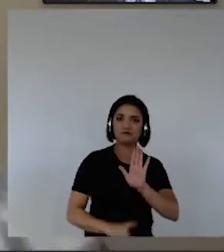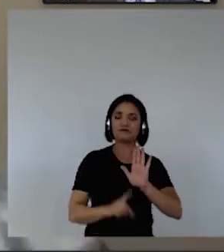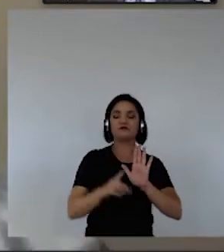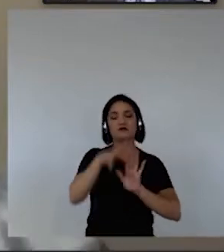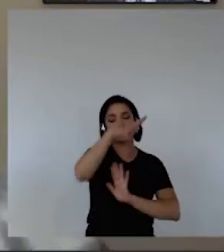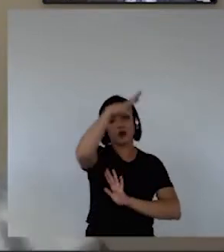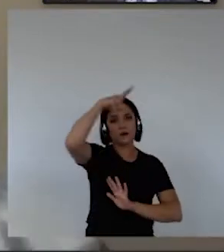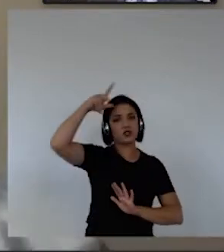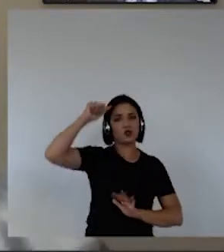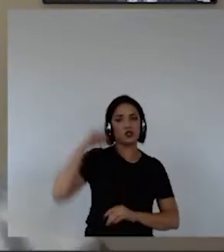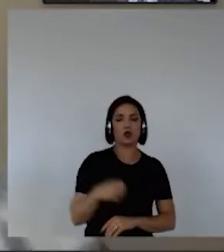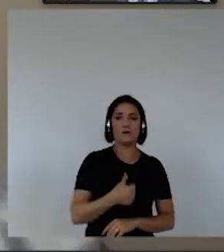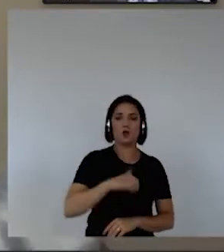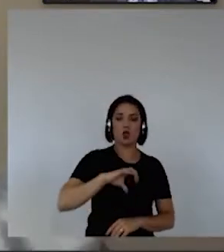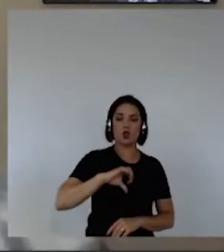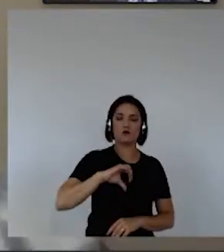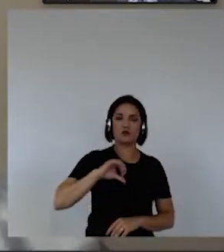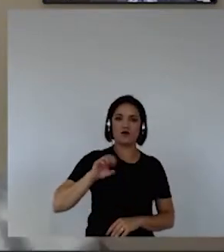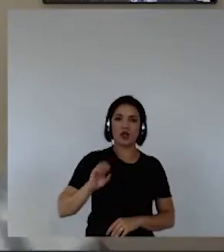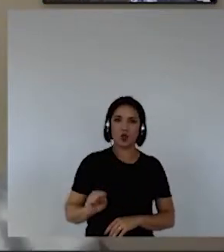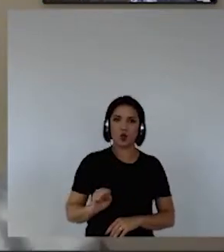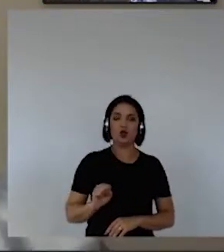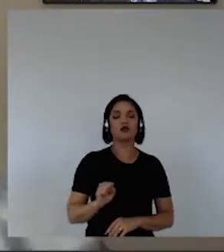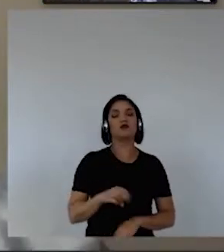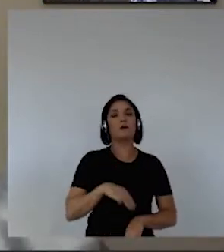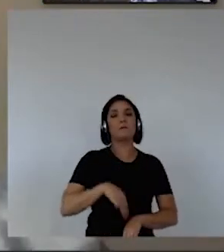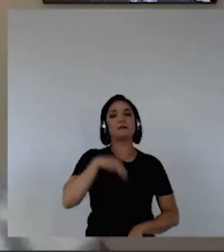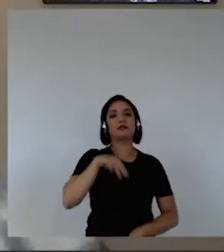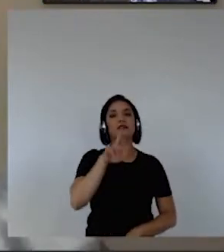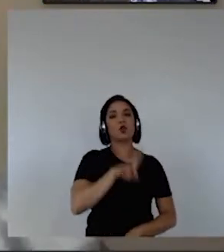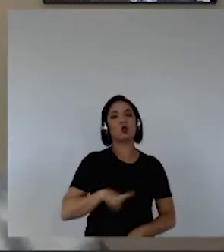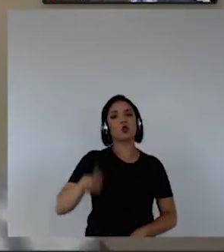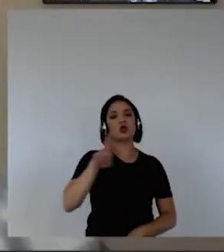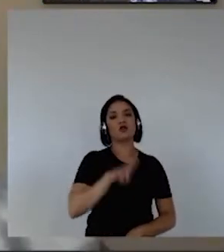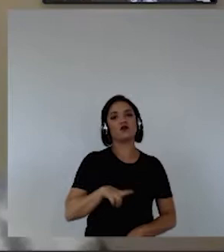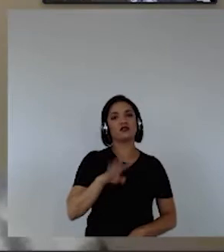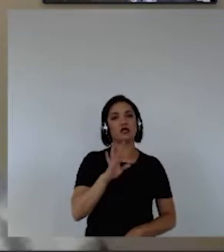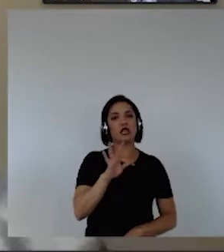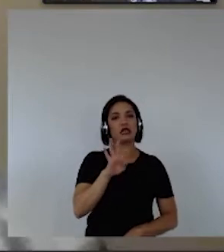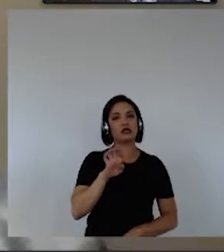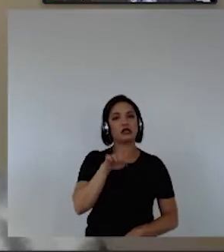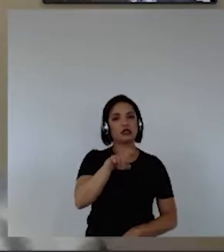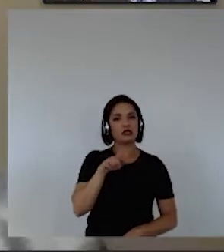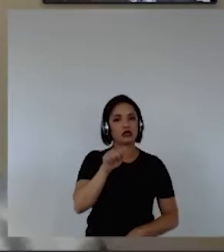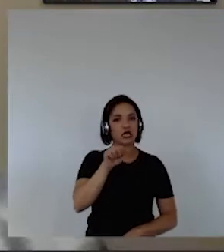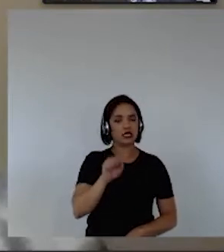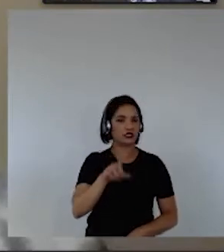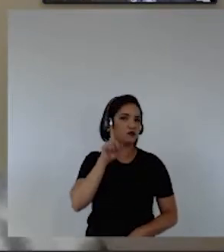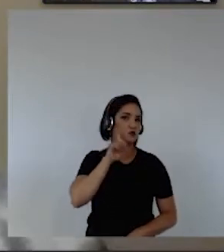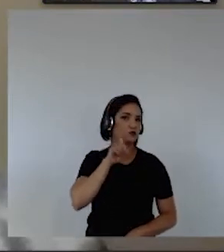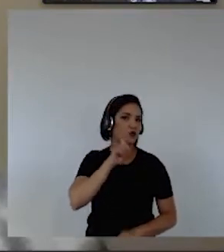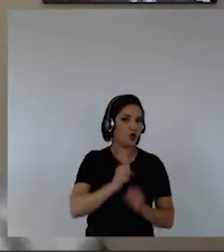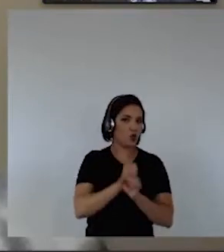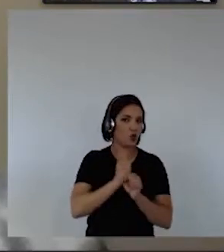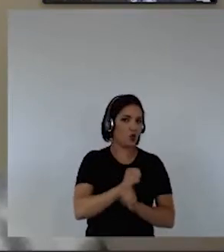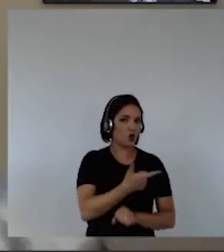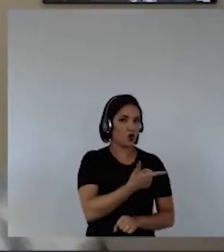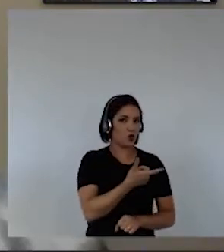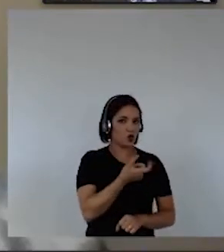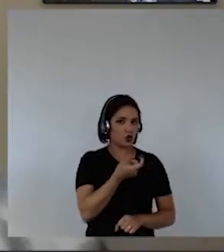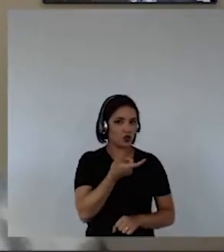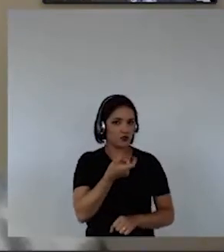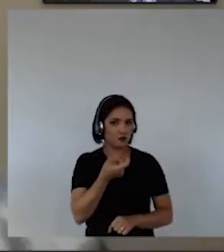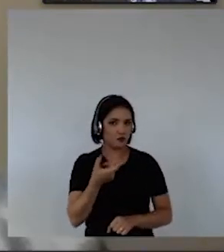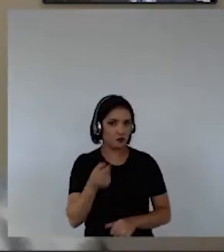em 1998, mestrado pela Universidade do Texas em Austin, nos Estados Unidos, em 2000, com